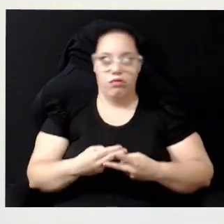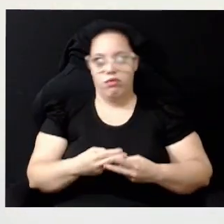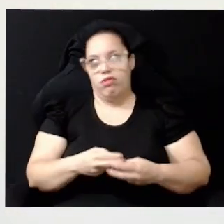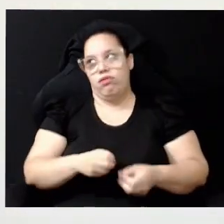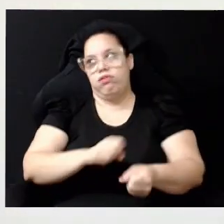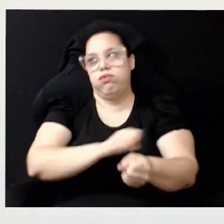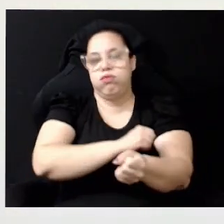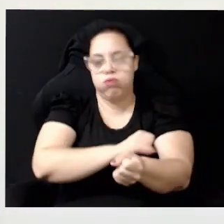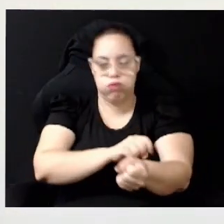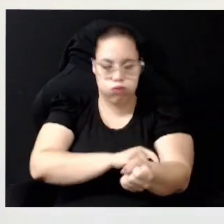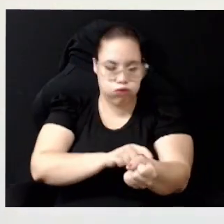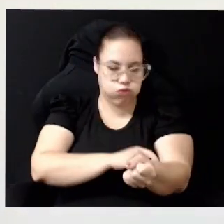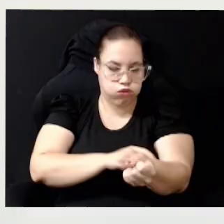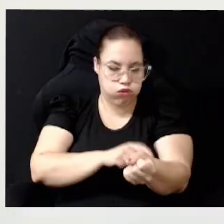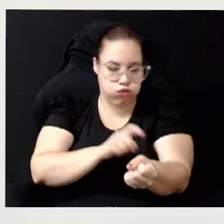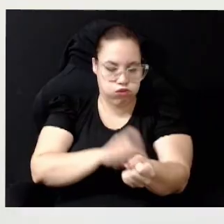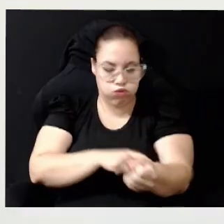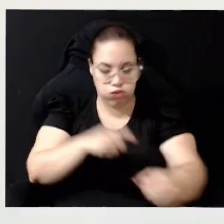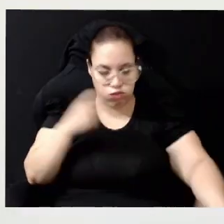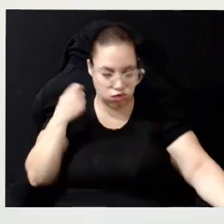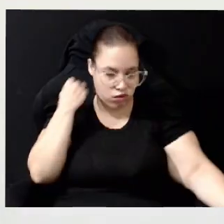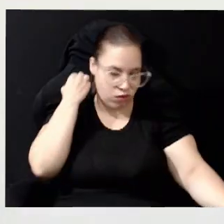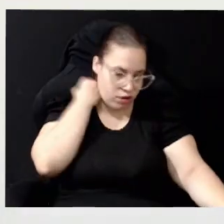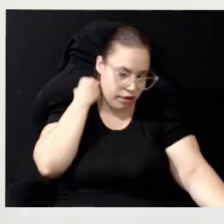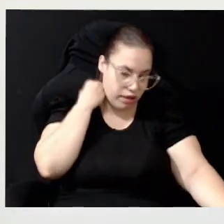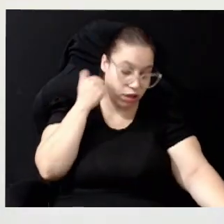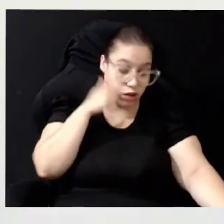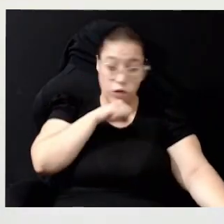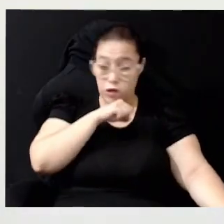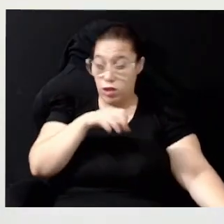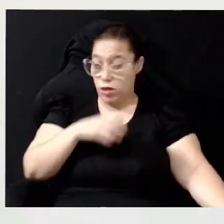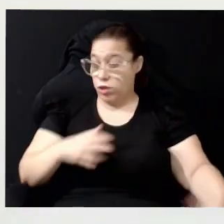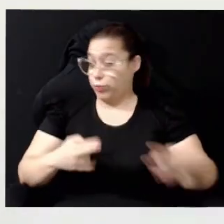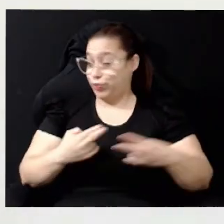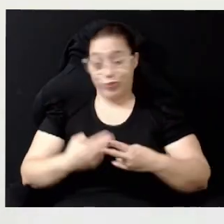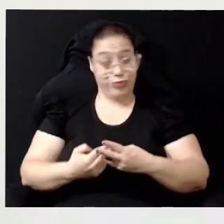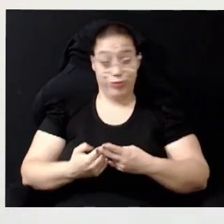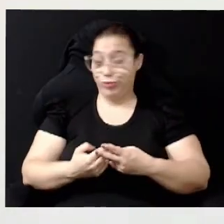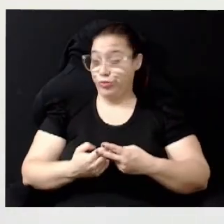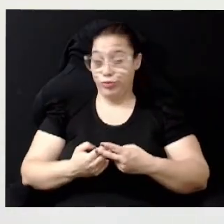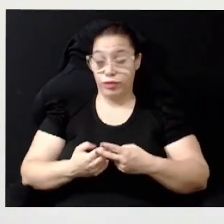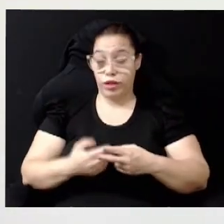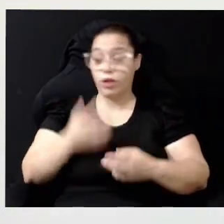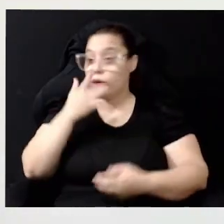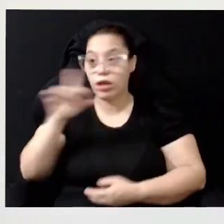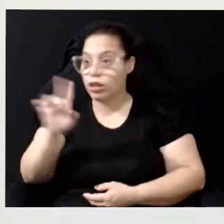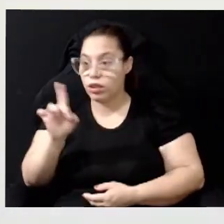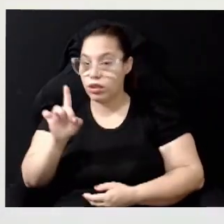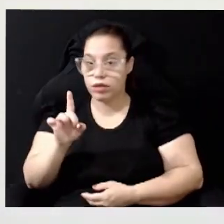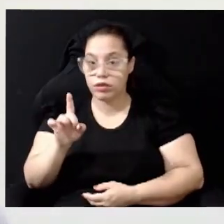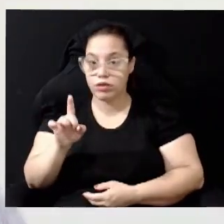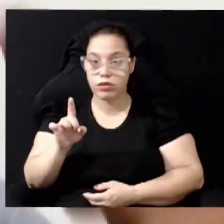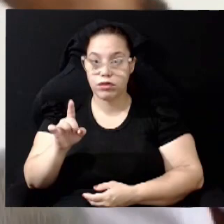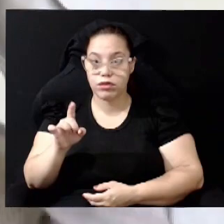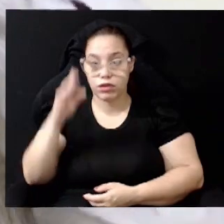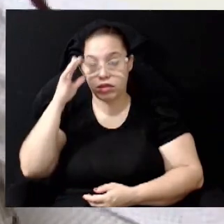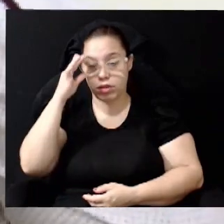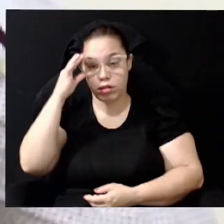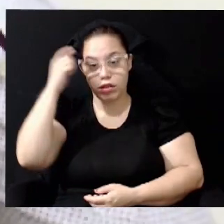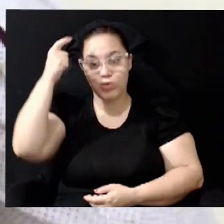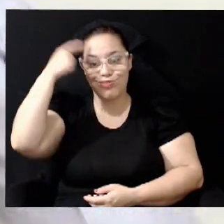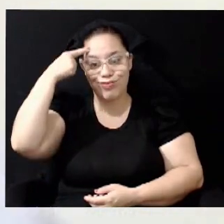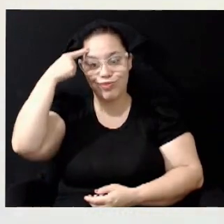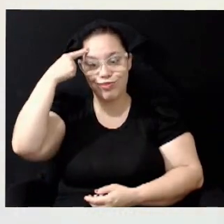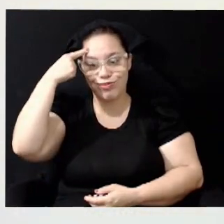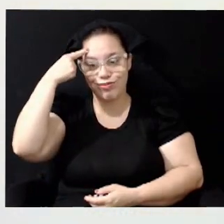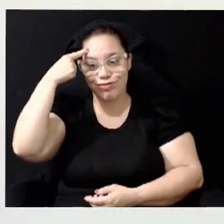irritabilidade. E elas, muitas vezes, os pais estão irritados ou impacientes, não necessariamente com a criança, mas com o que elas